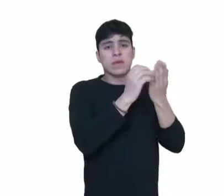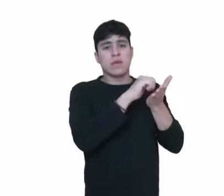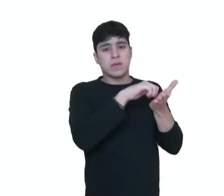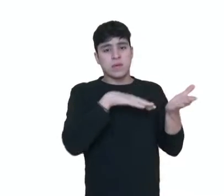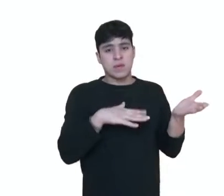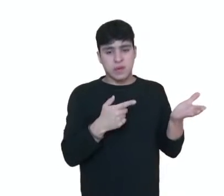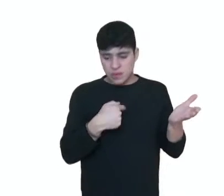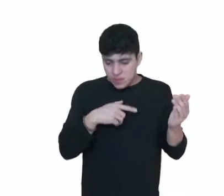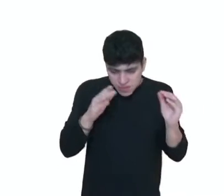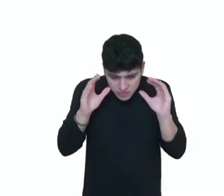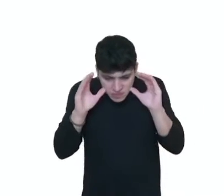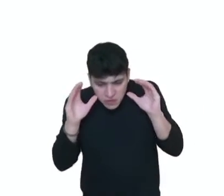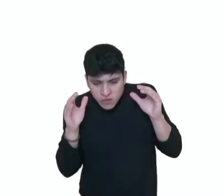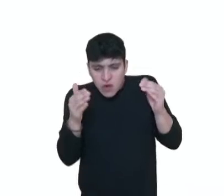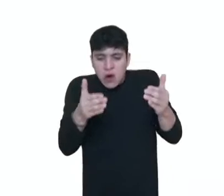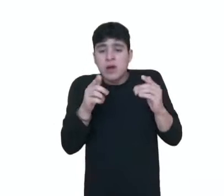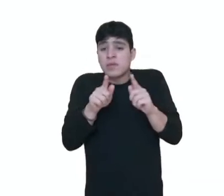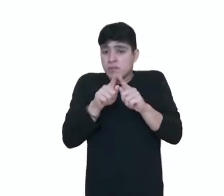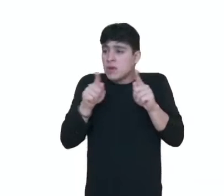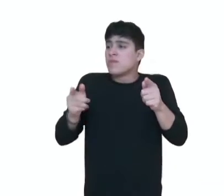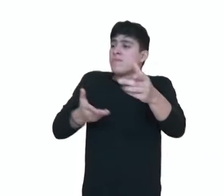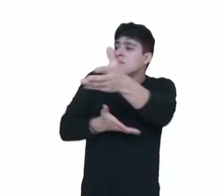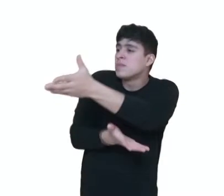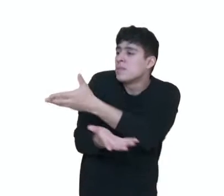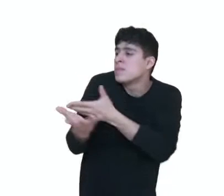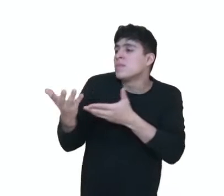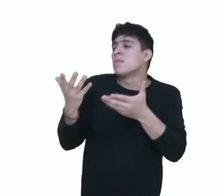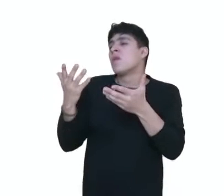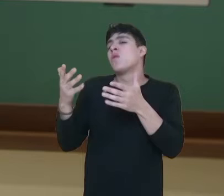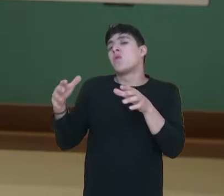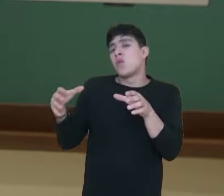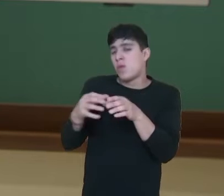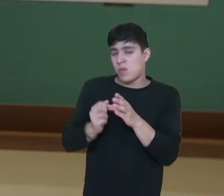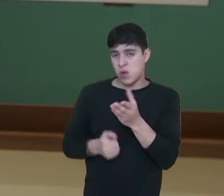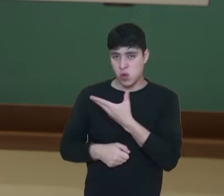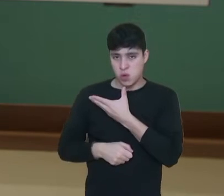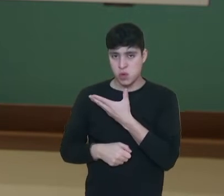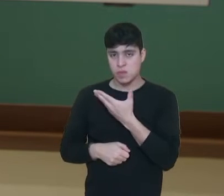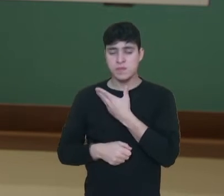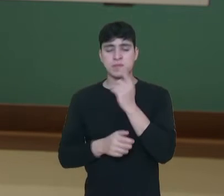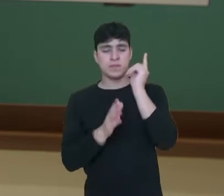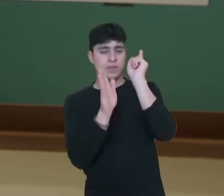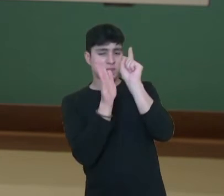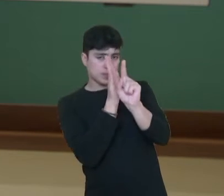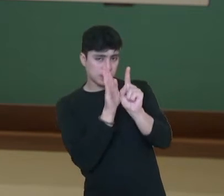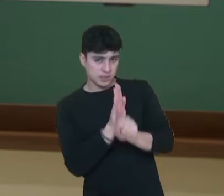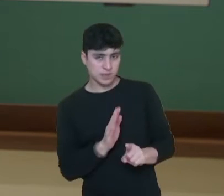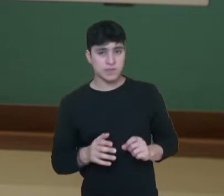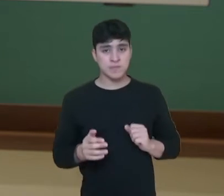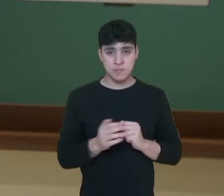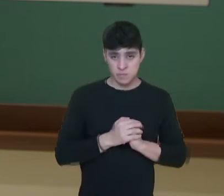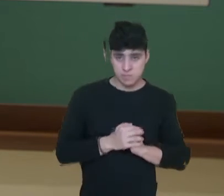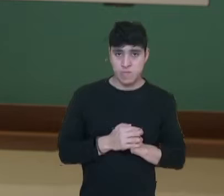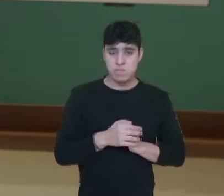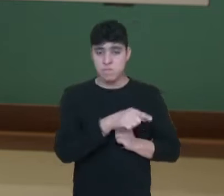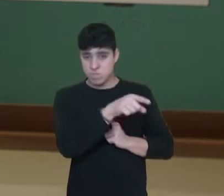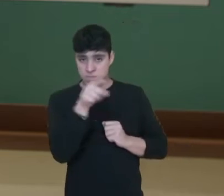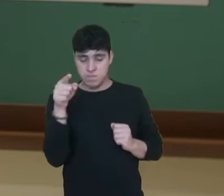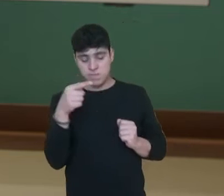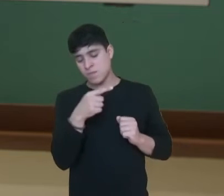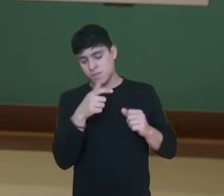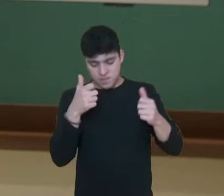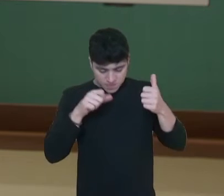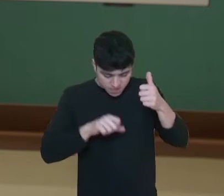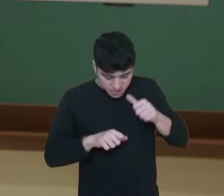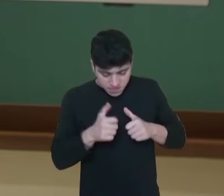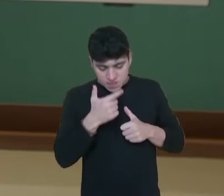mantive focado e aberto ao diálogo com os meus colegas de grupo? Essas são as perguntinhas. Então vamos nos autoavaliar aqui,